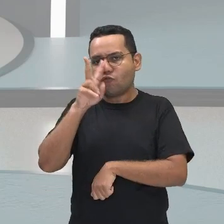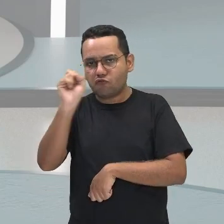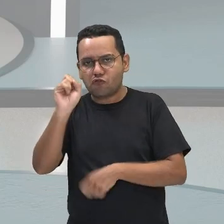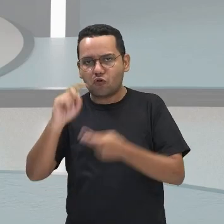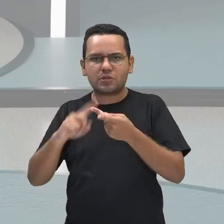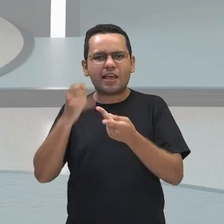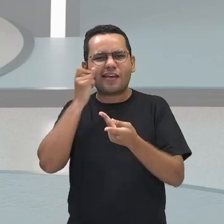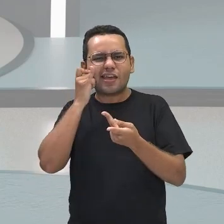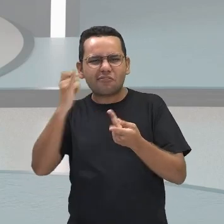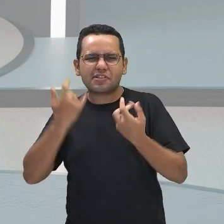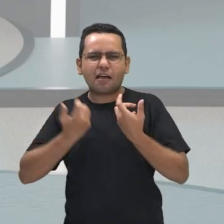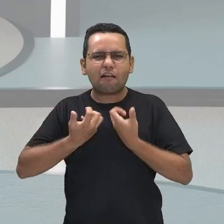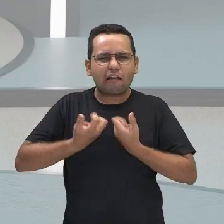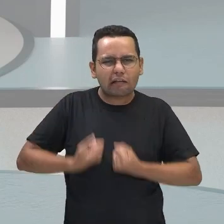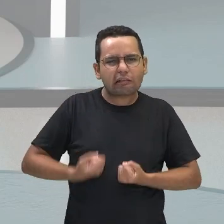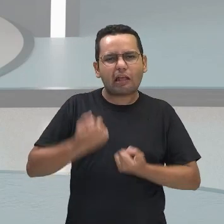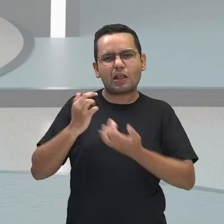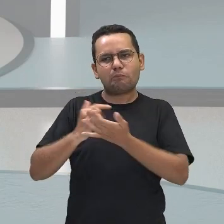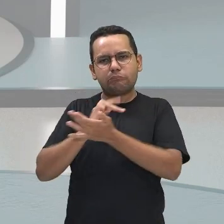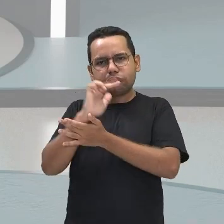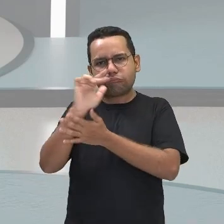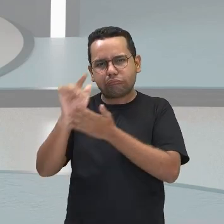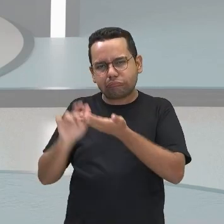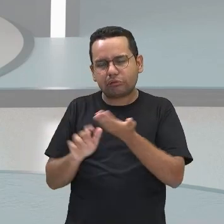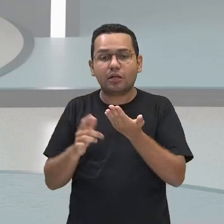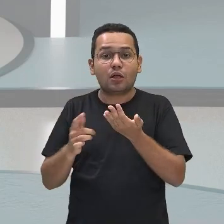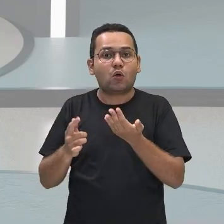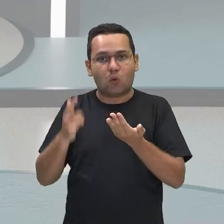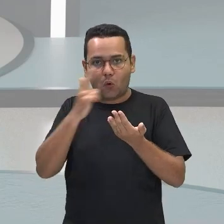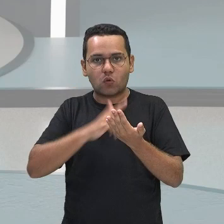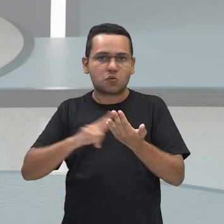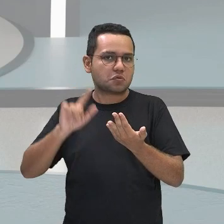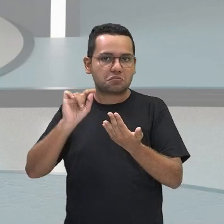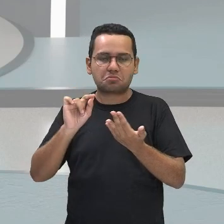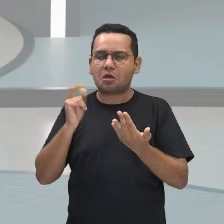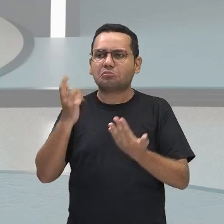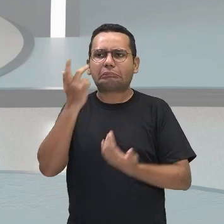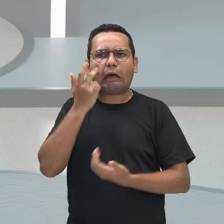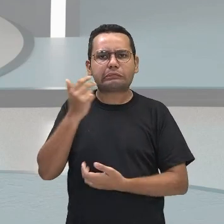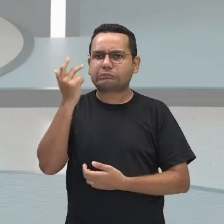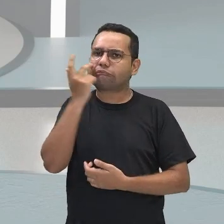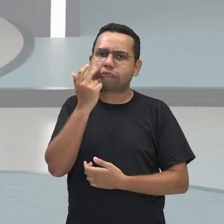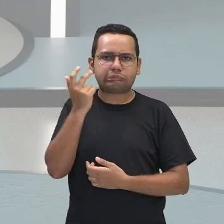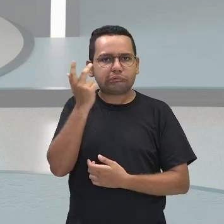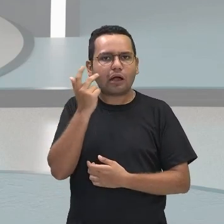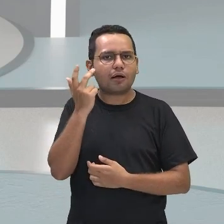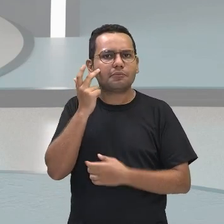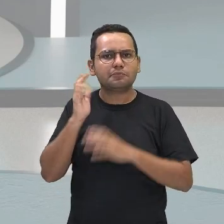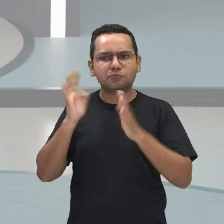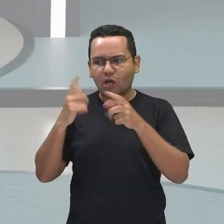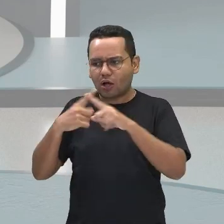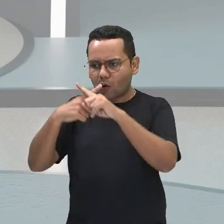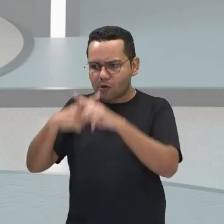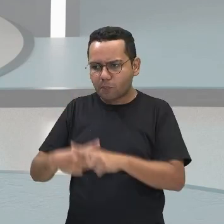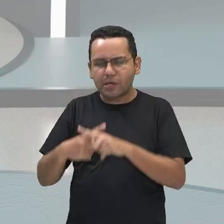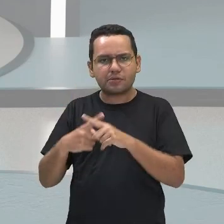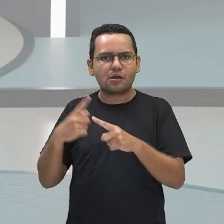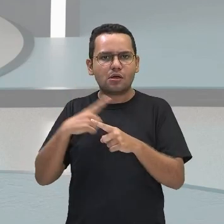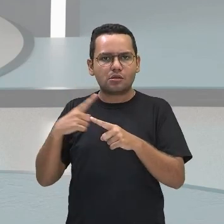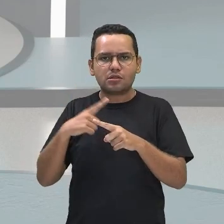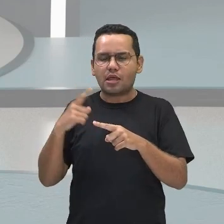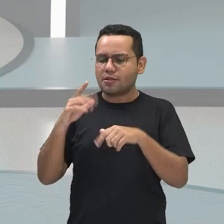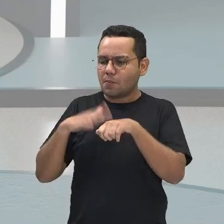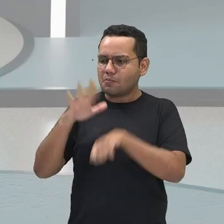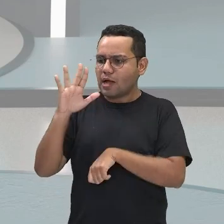fadiga, de cansaço. Então ele conseguia, né, fazer tranquilo aquilo ali com maior velocidade e potência possível,